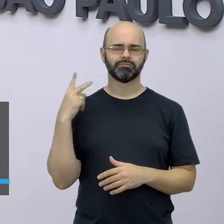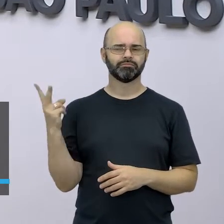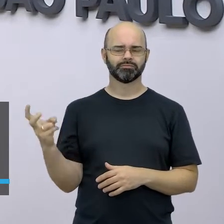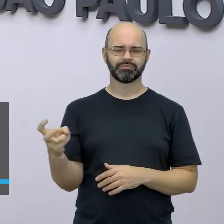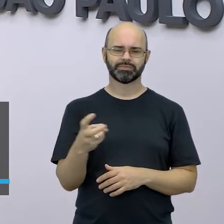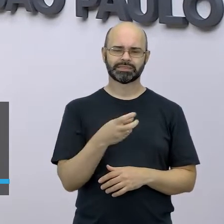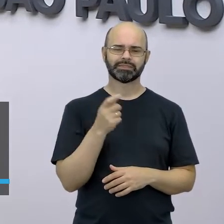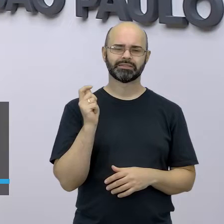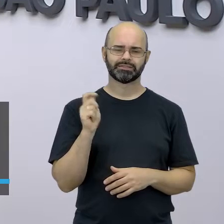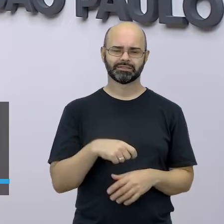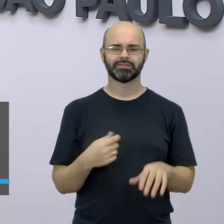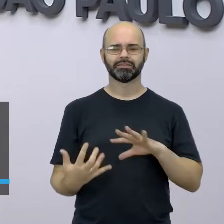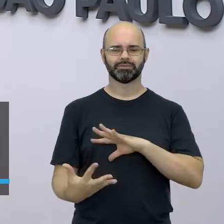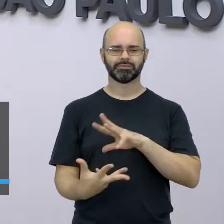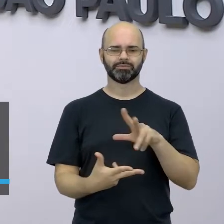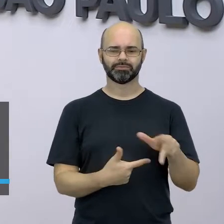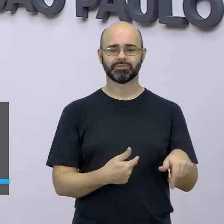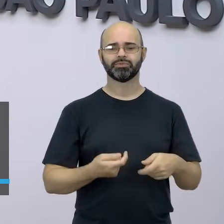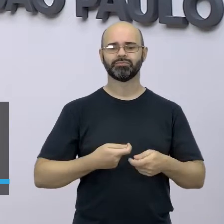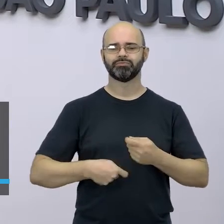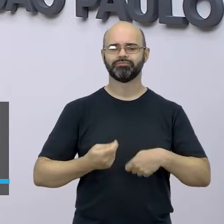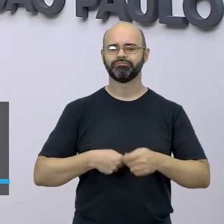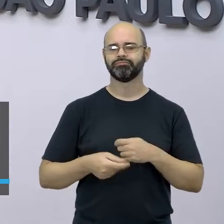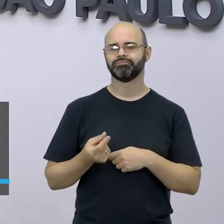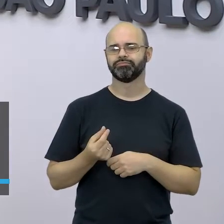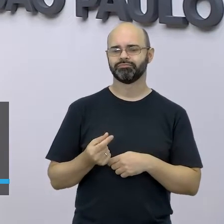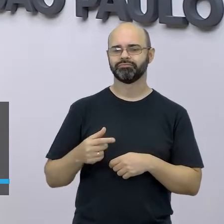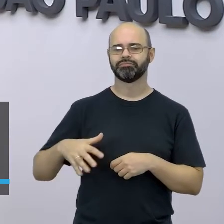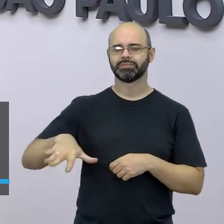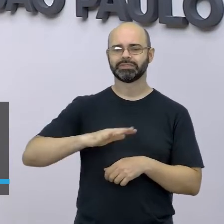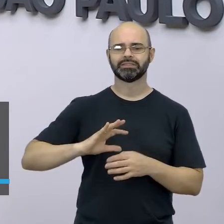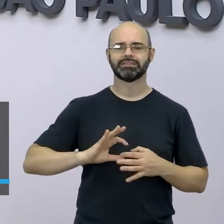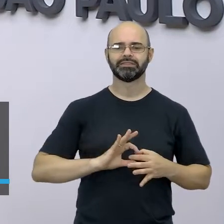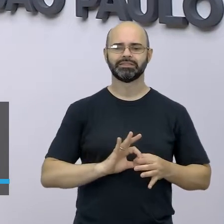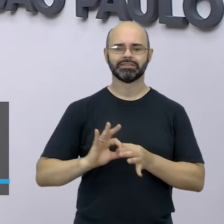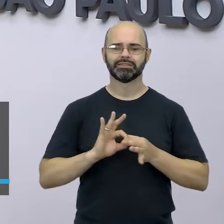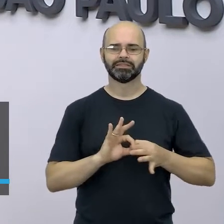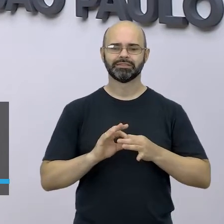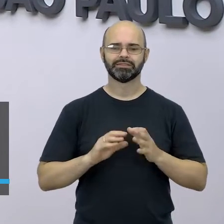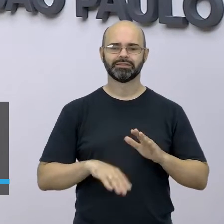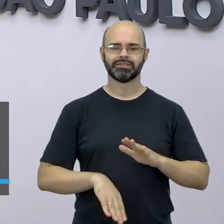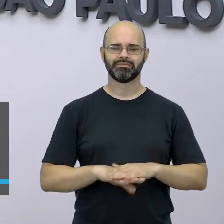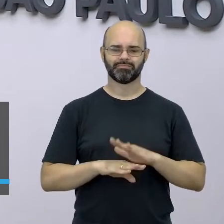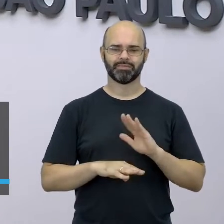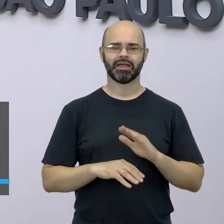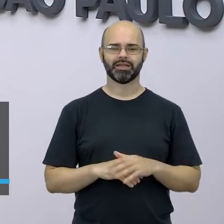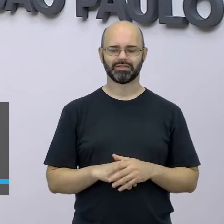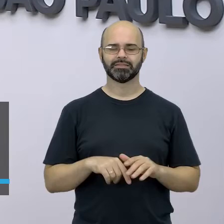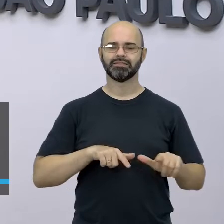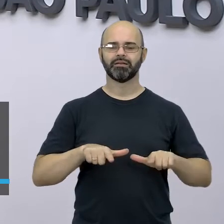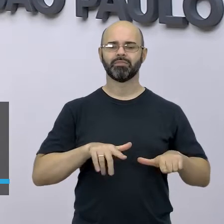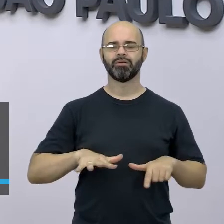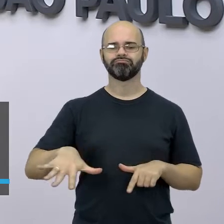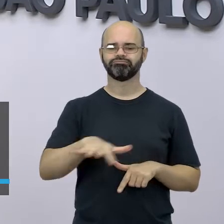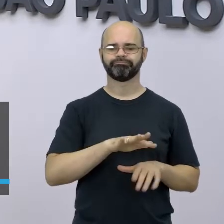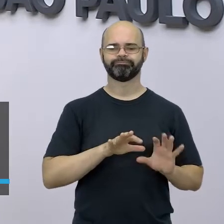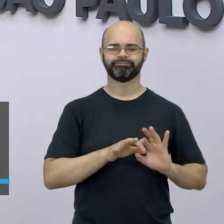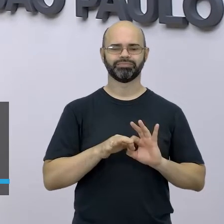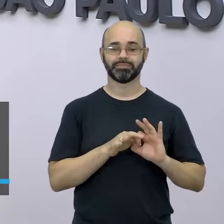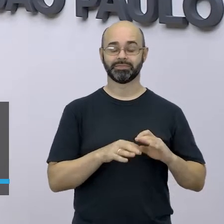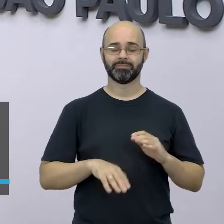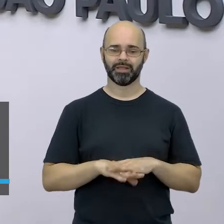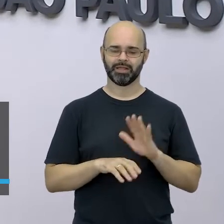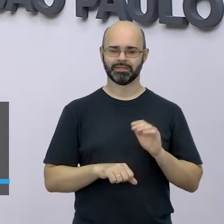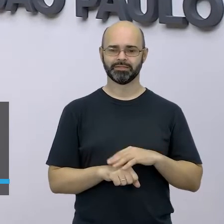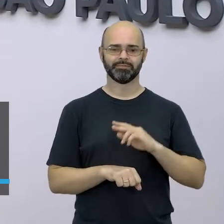globais eles estão cada vez mais integrados. Então, existe um intercâmbio muito grande entre